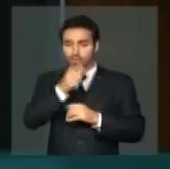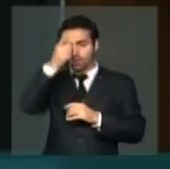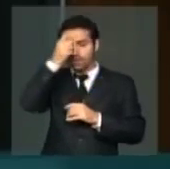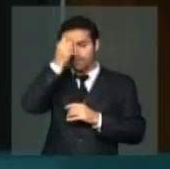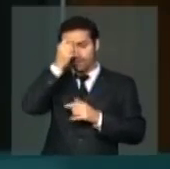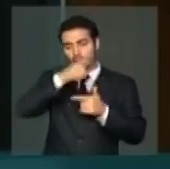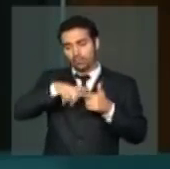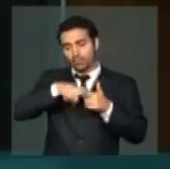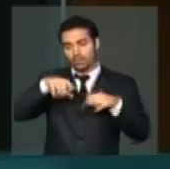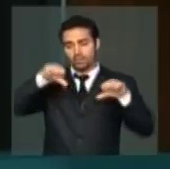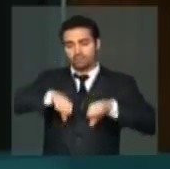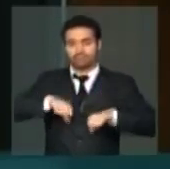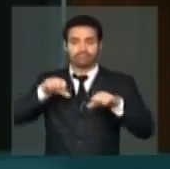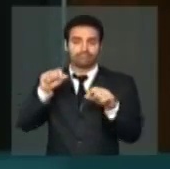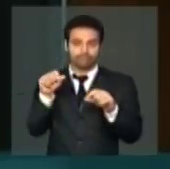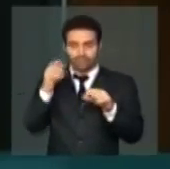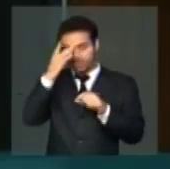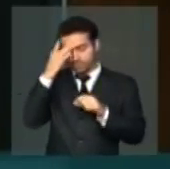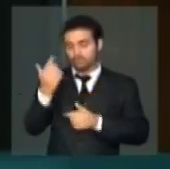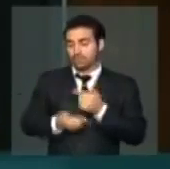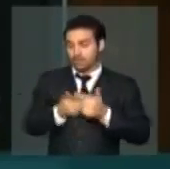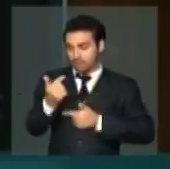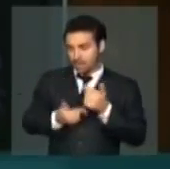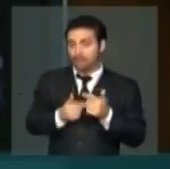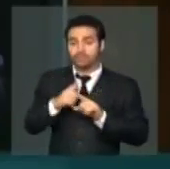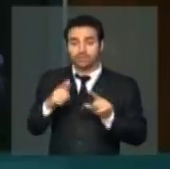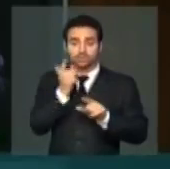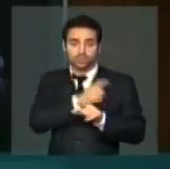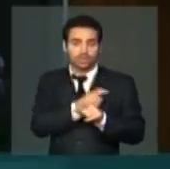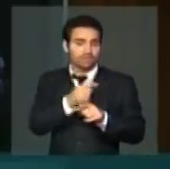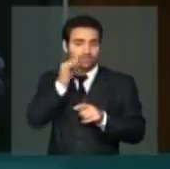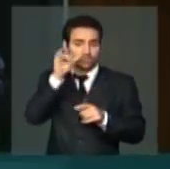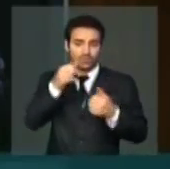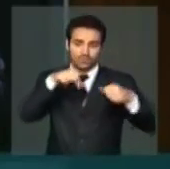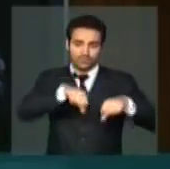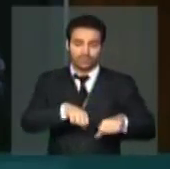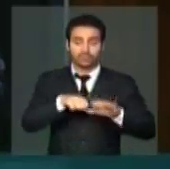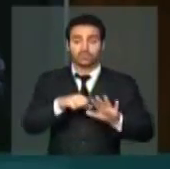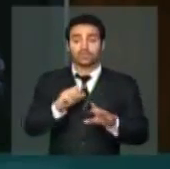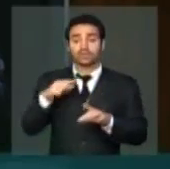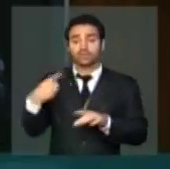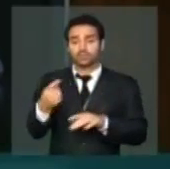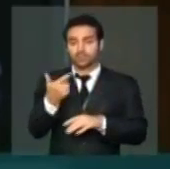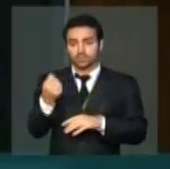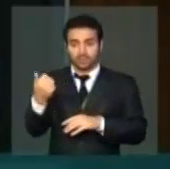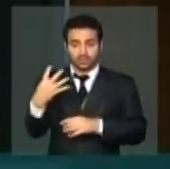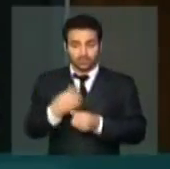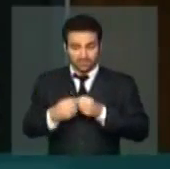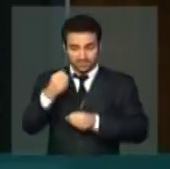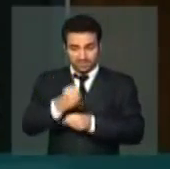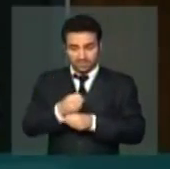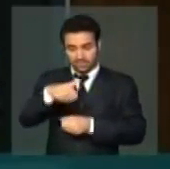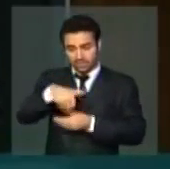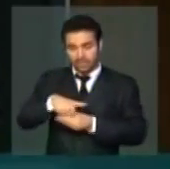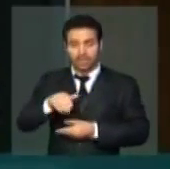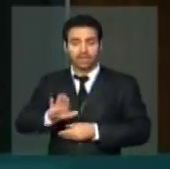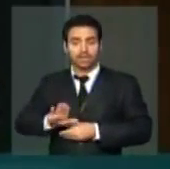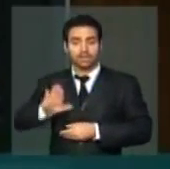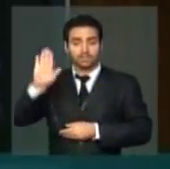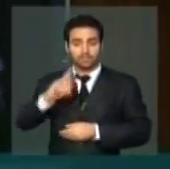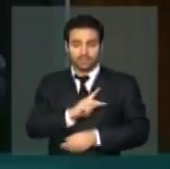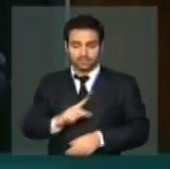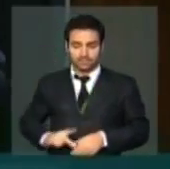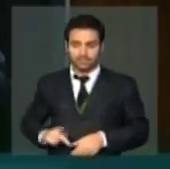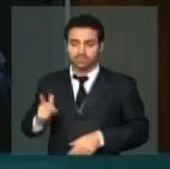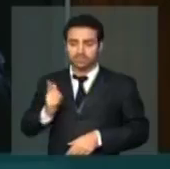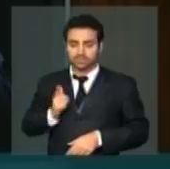global para os que vivem do suor do seu trabalho. As eleições presidenciais de 2014 foram acirradas com o apoio de